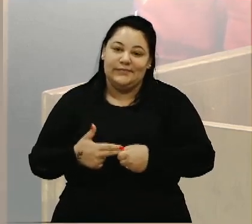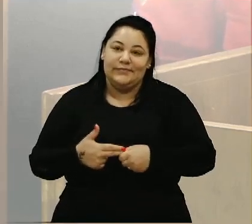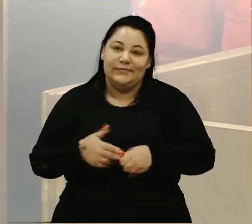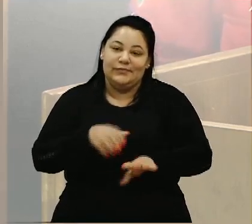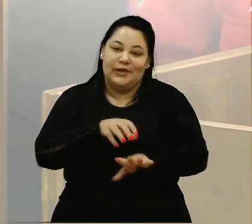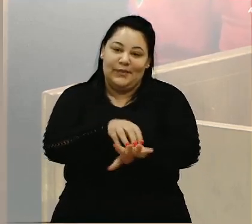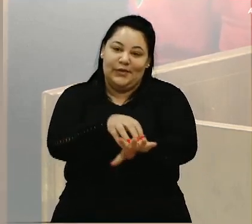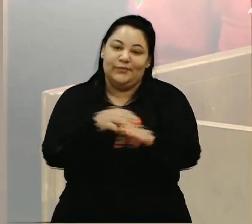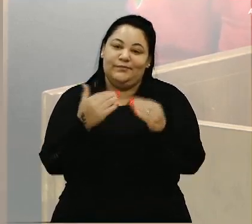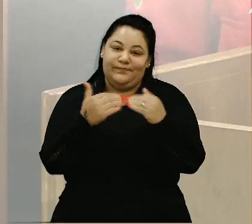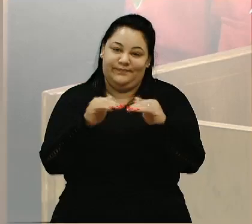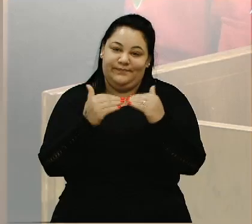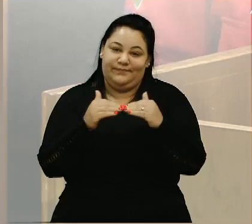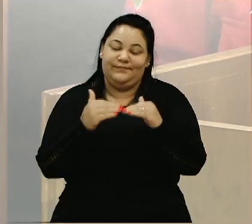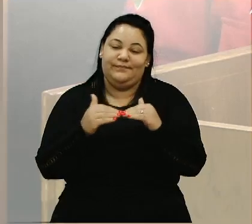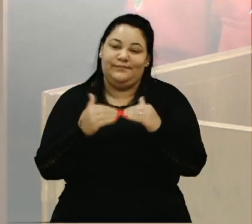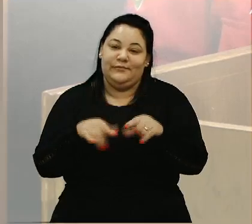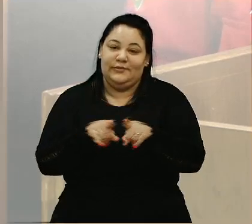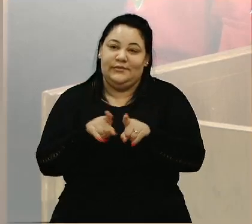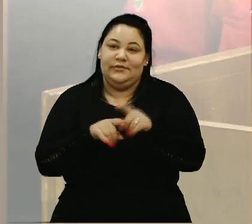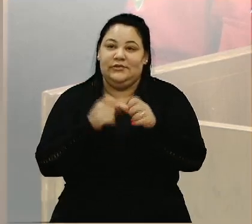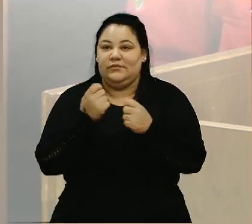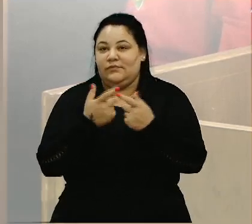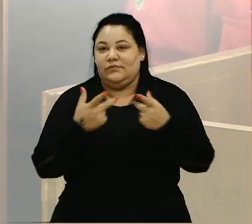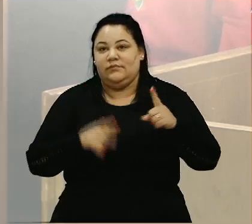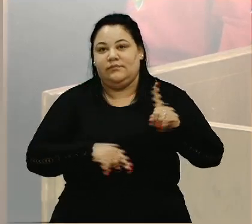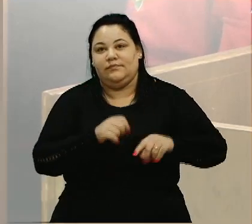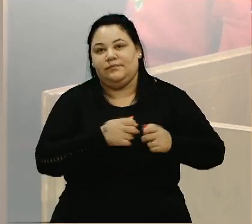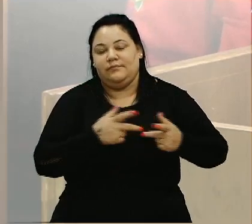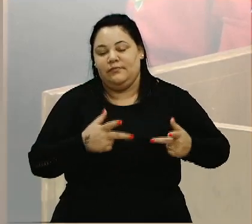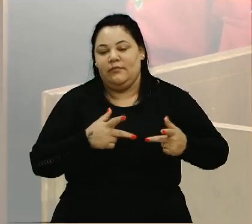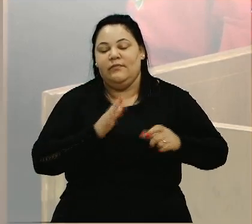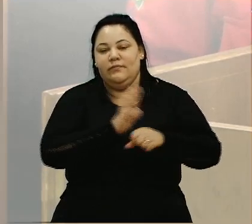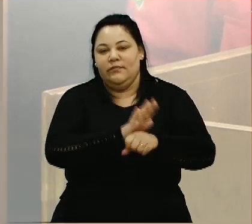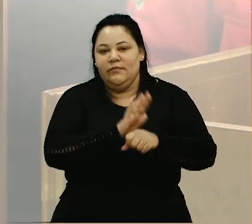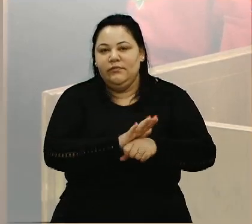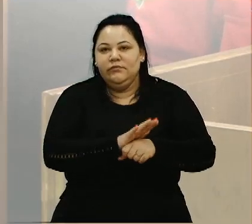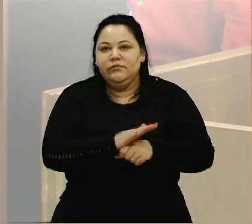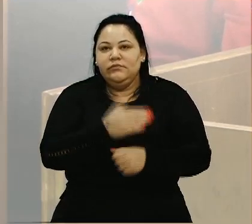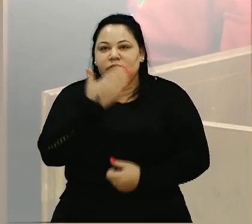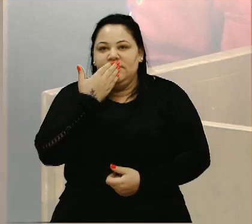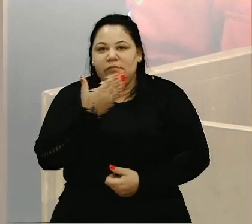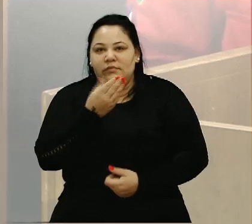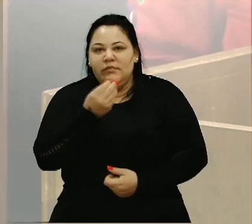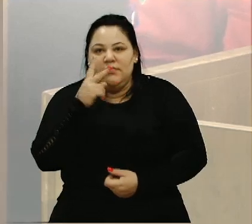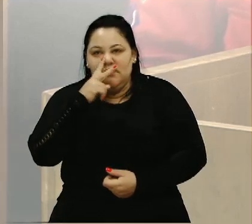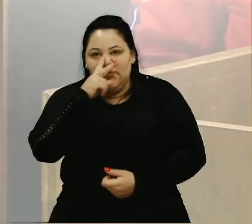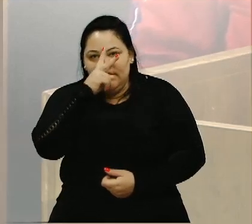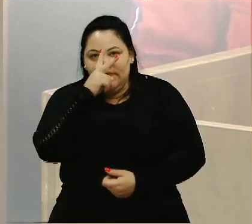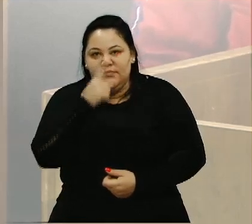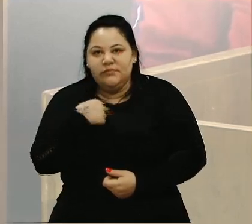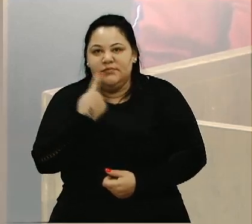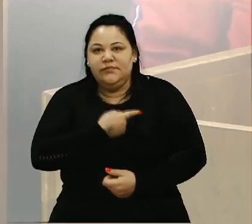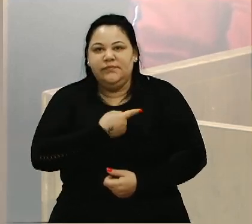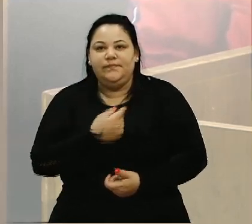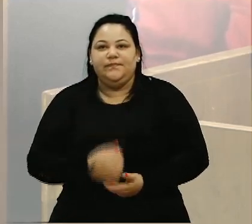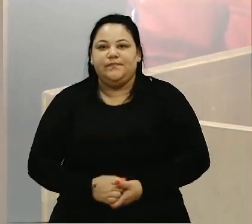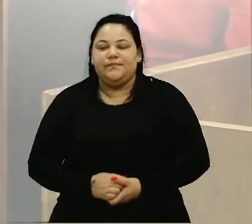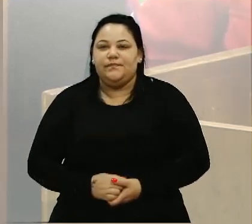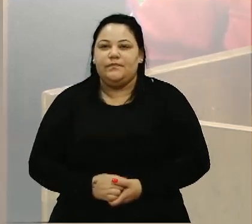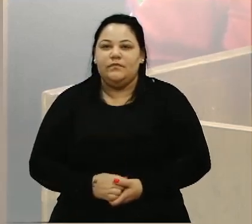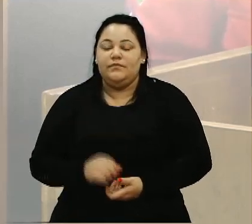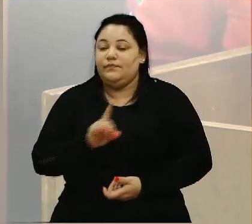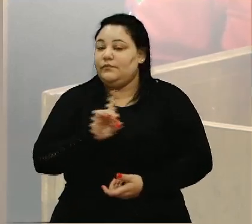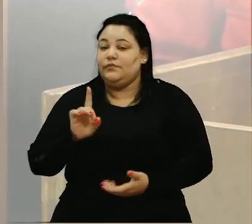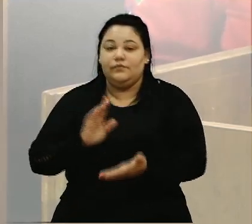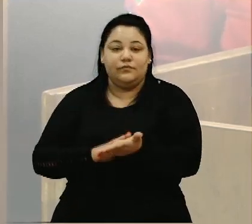insumos que a gente usa nos atendimentos, e assim também um pedido muito forte, que a gente não cobra de ninguém